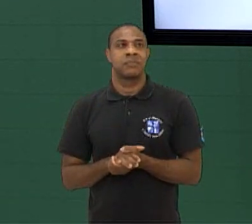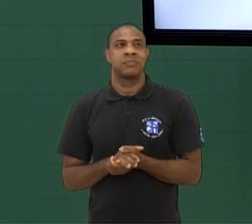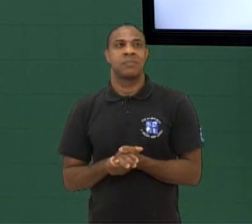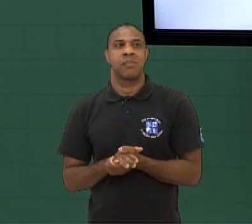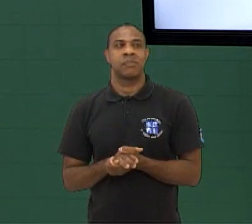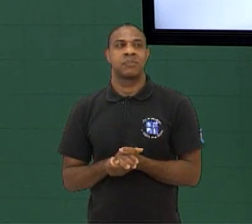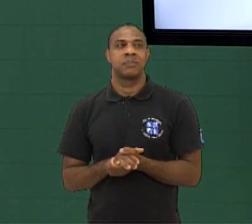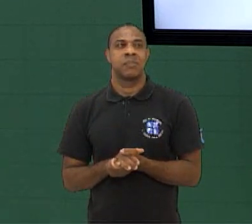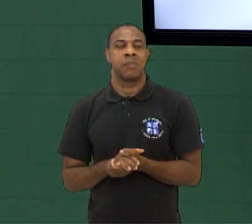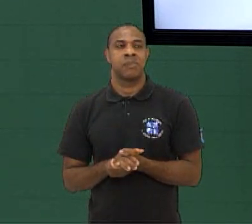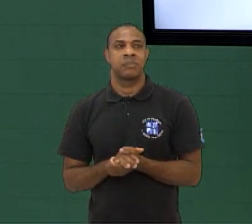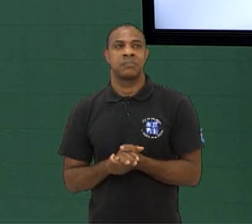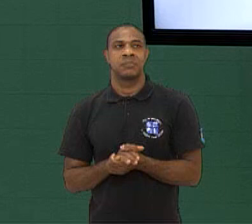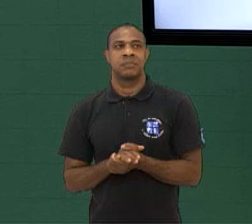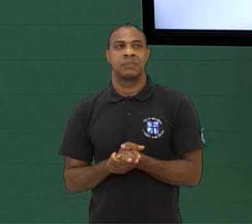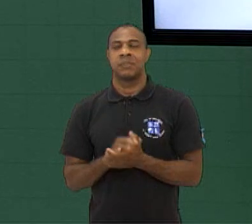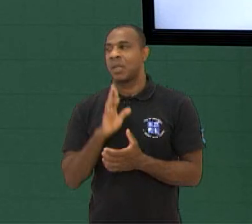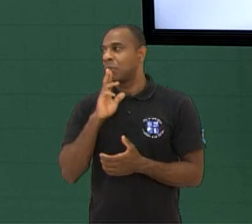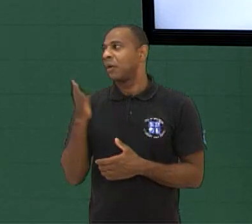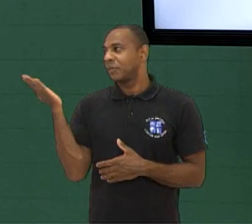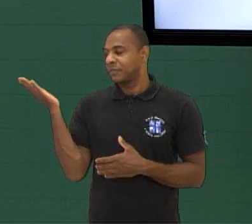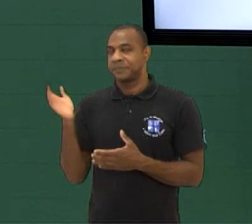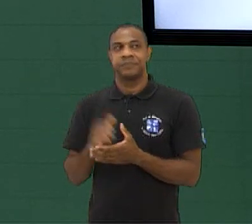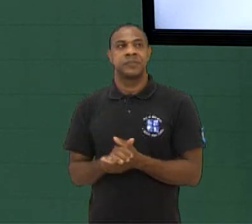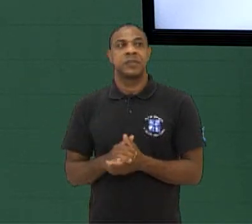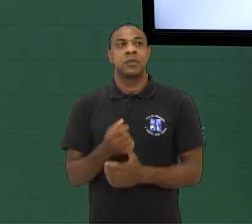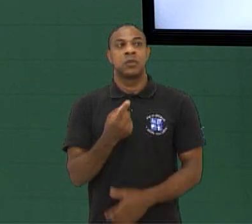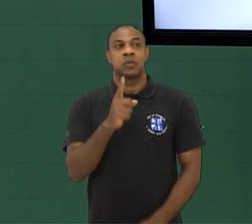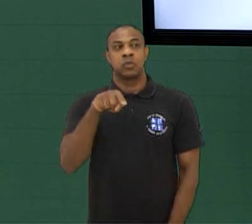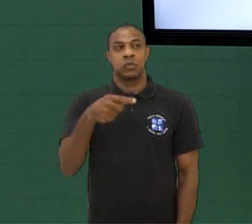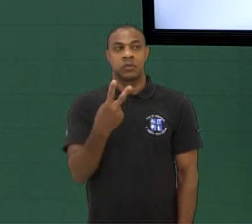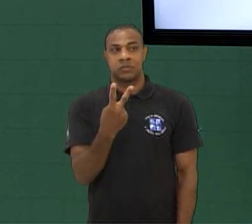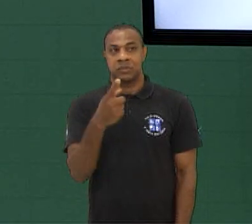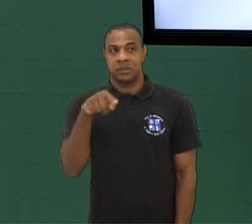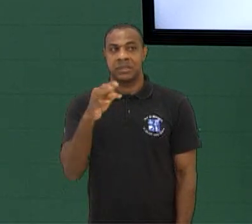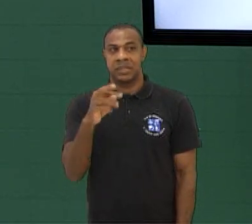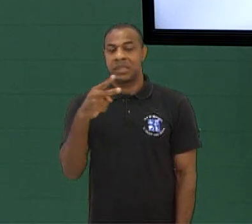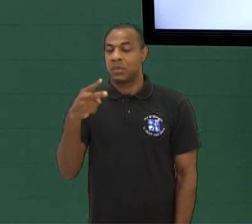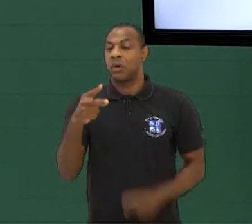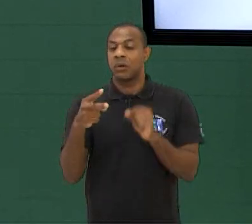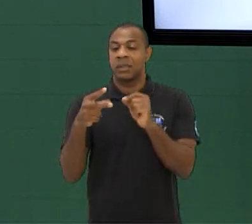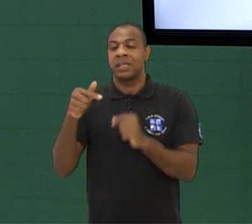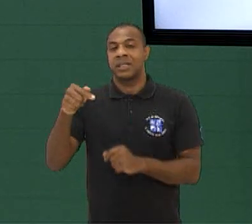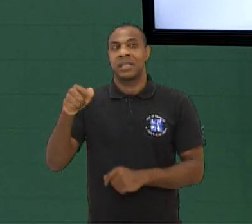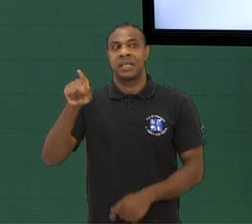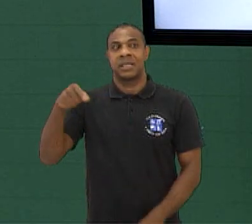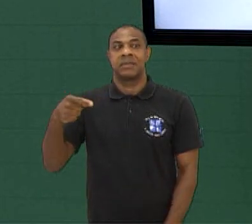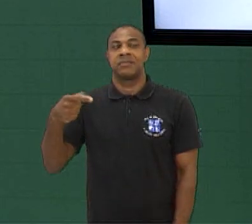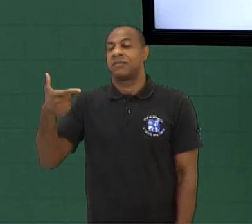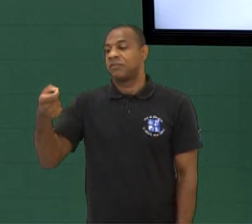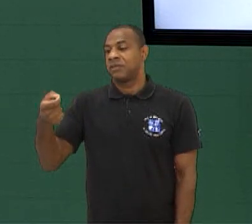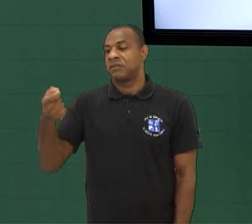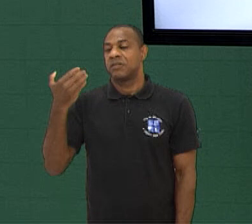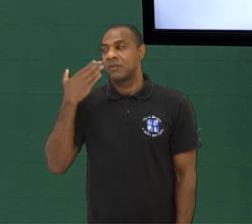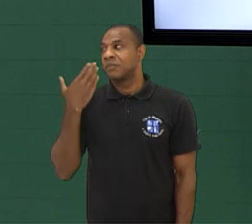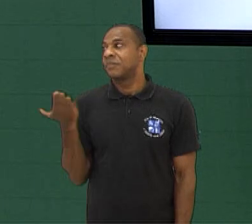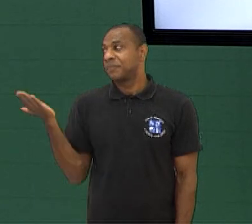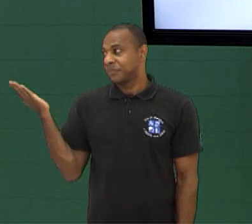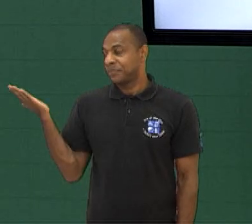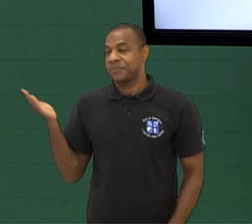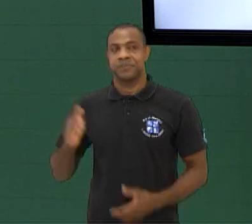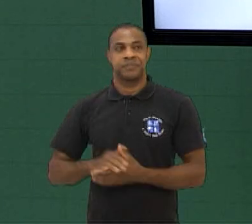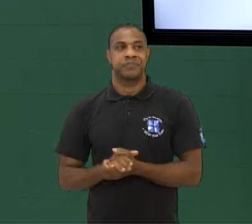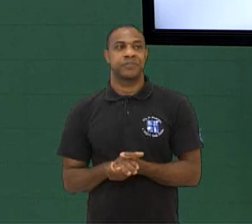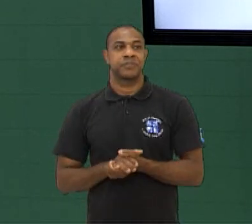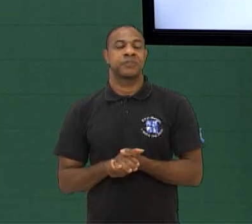reais, 7 reais. Então, 7,20. Foi fácil essa conta, hein? Não precisa nem armar a conta, né?